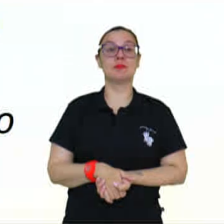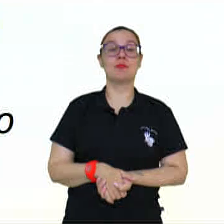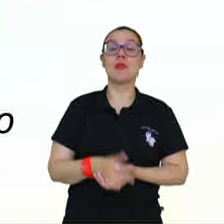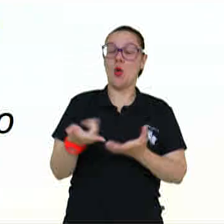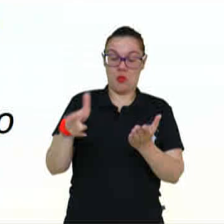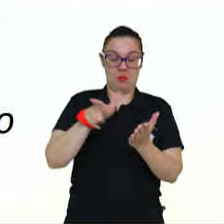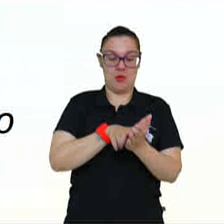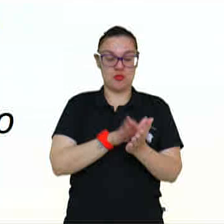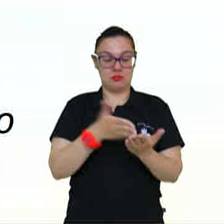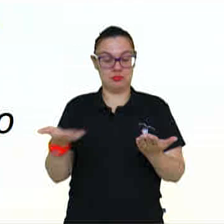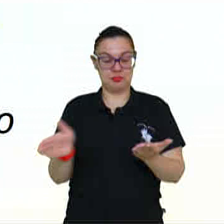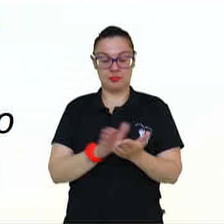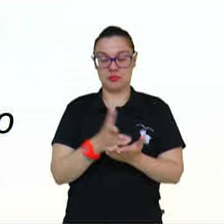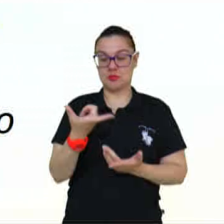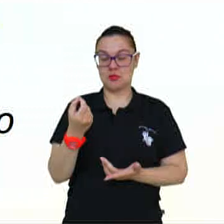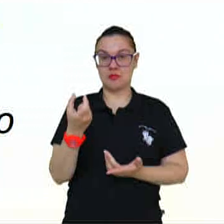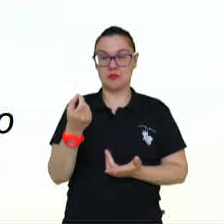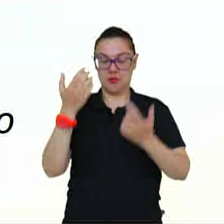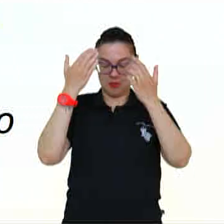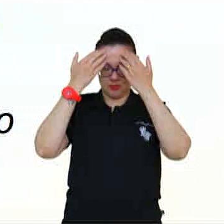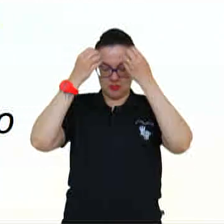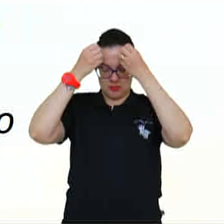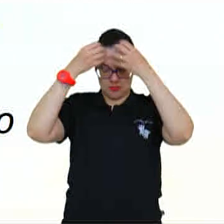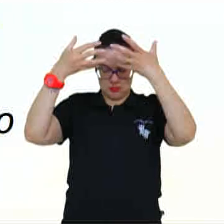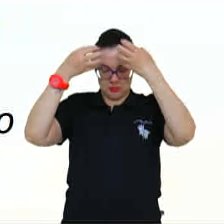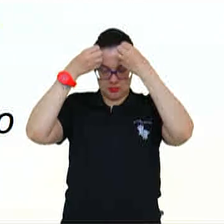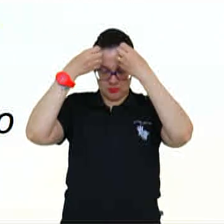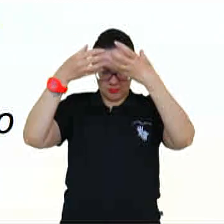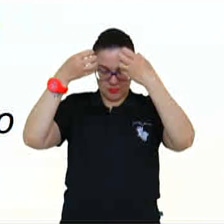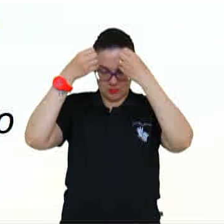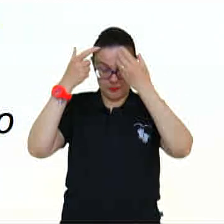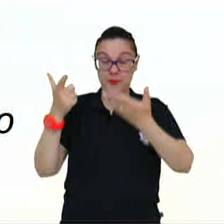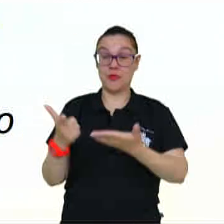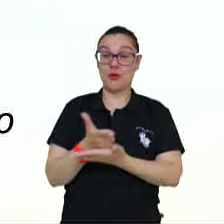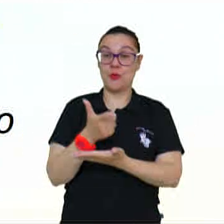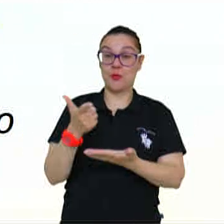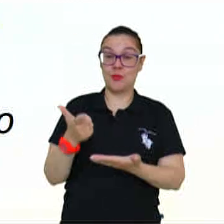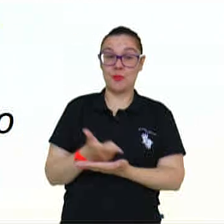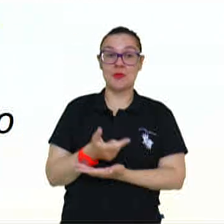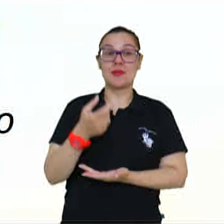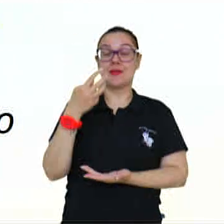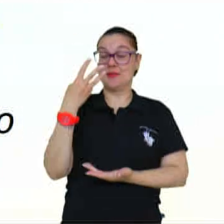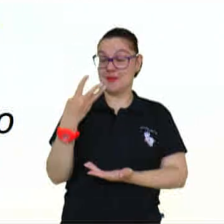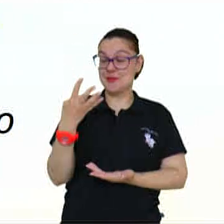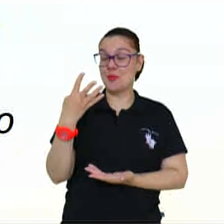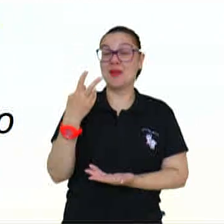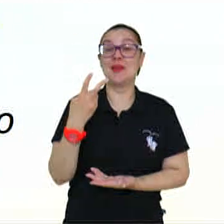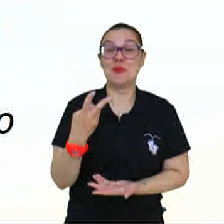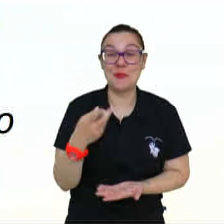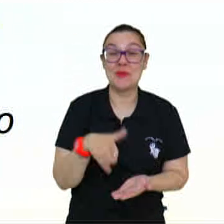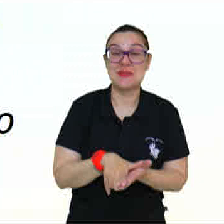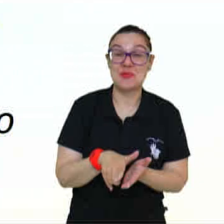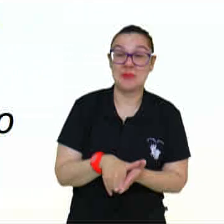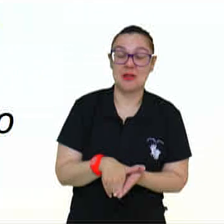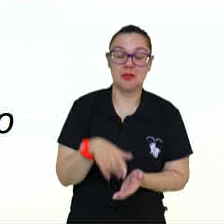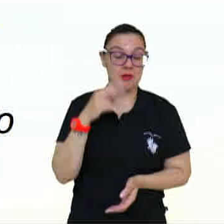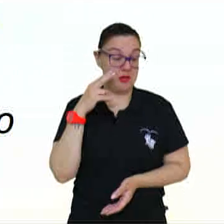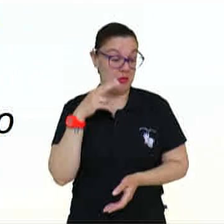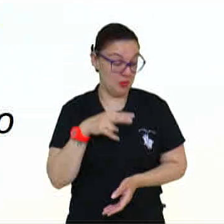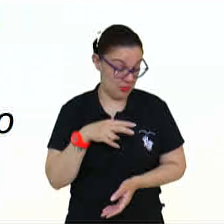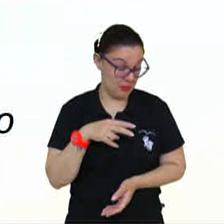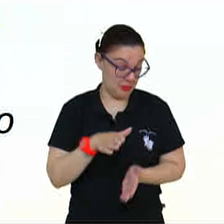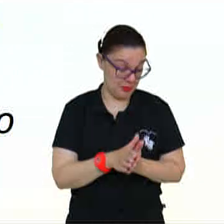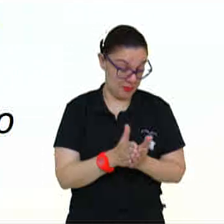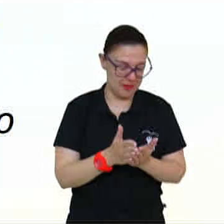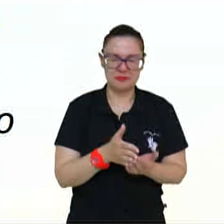página 20, minha cabeça latejava. O livro tem 342. Cada vez que olho, dá vontade